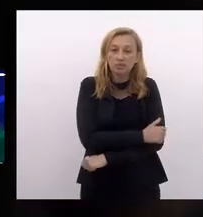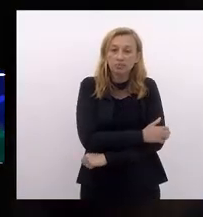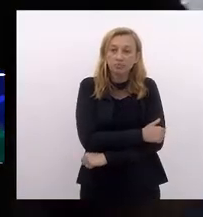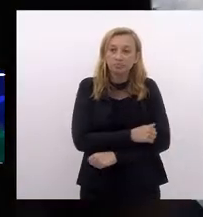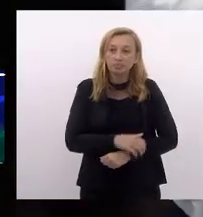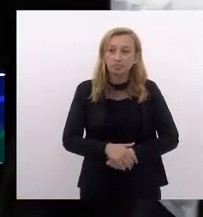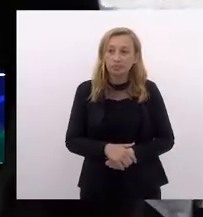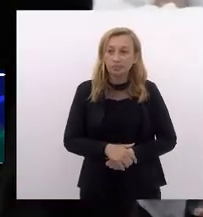mas é porque